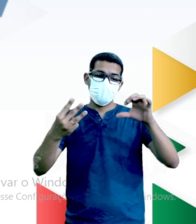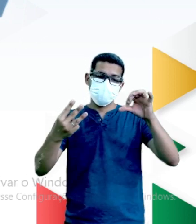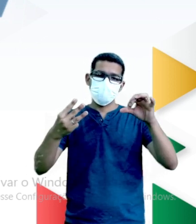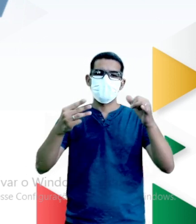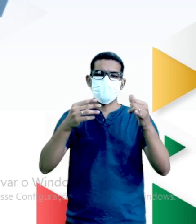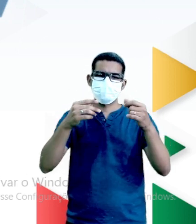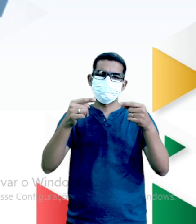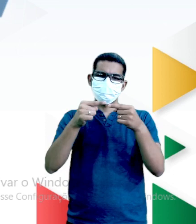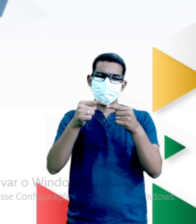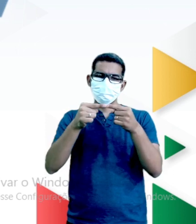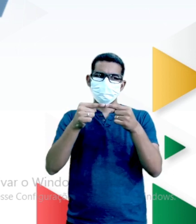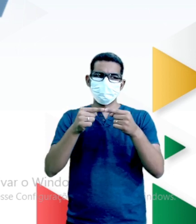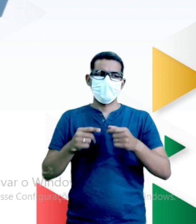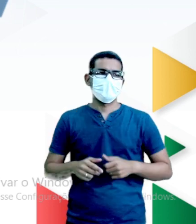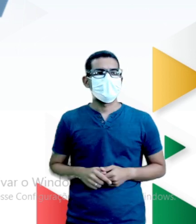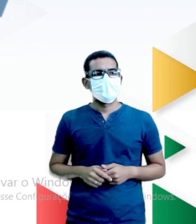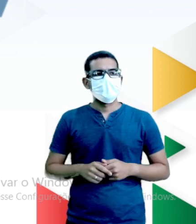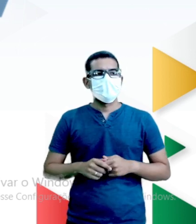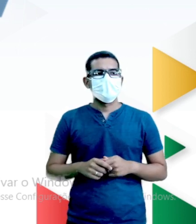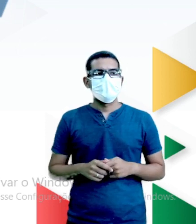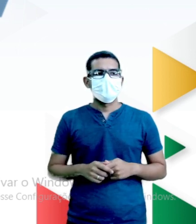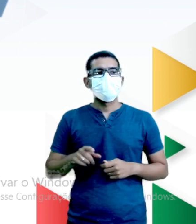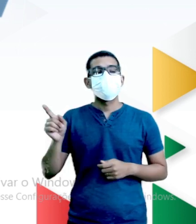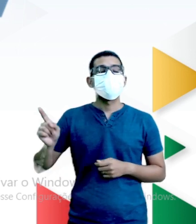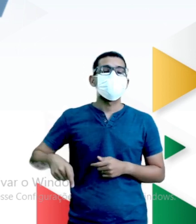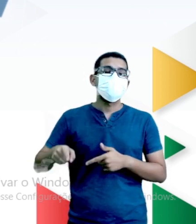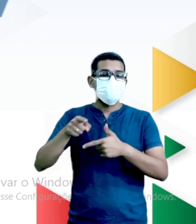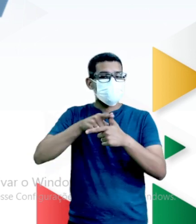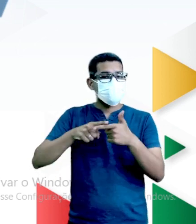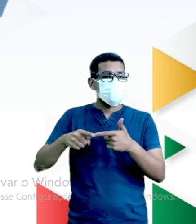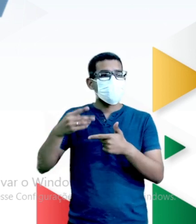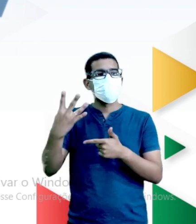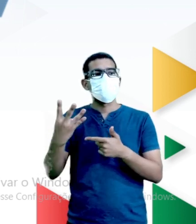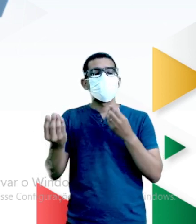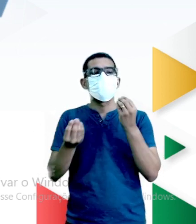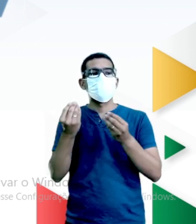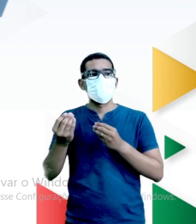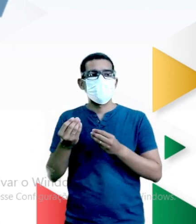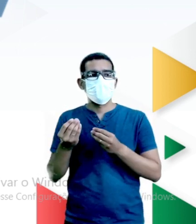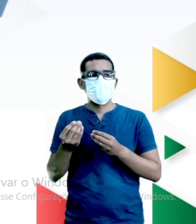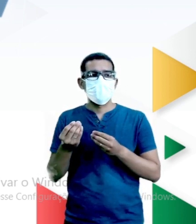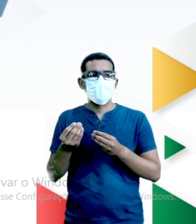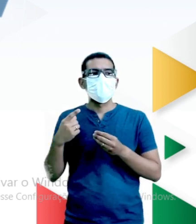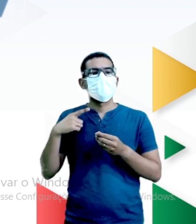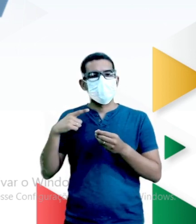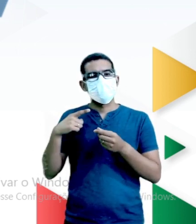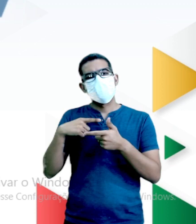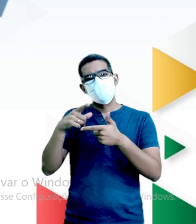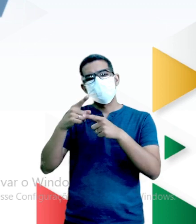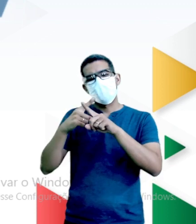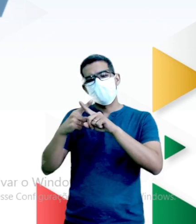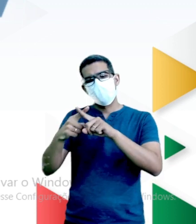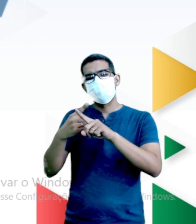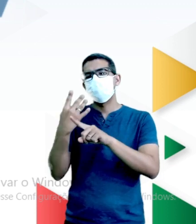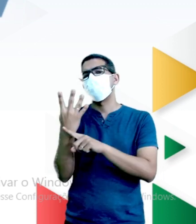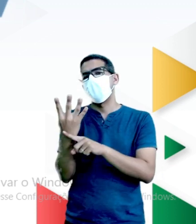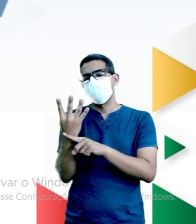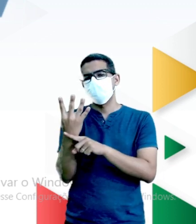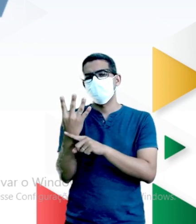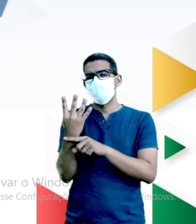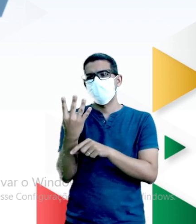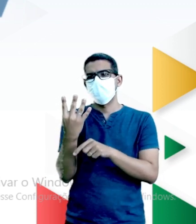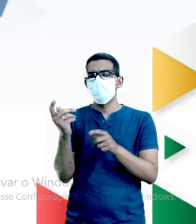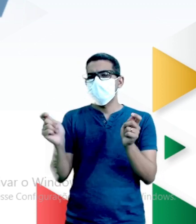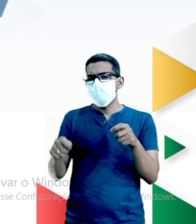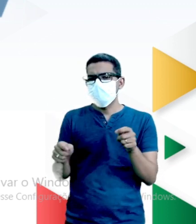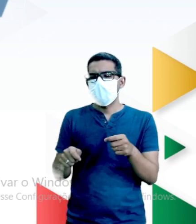também, tranquilo? O número é divisível por 4 como quando ele é múltiplo de 4, né? Assim como os demais que a gente